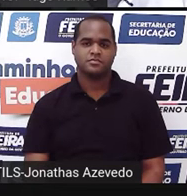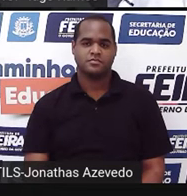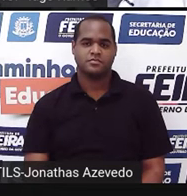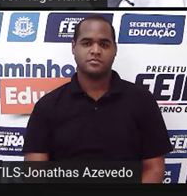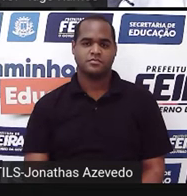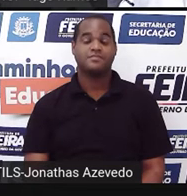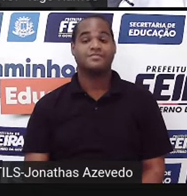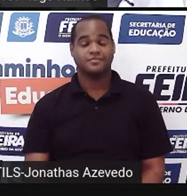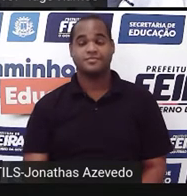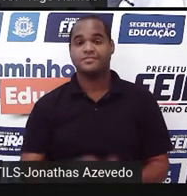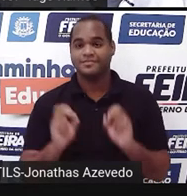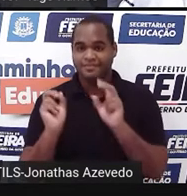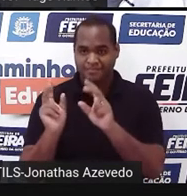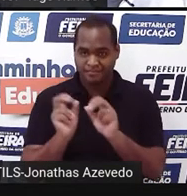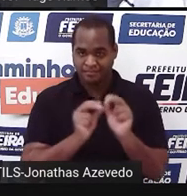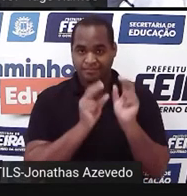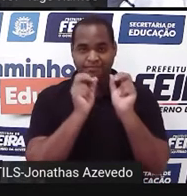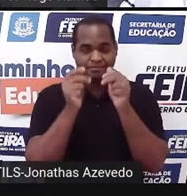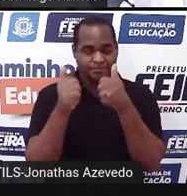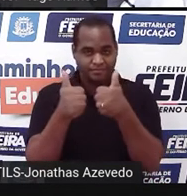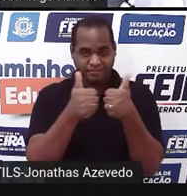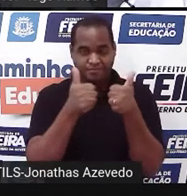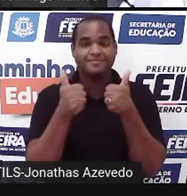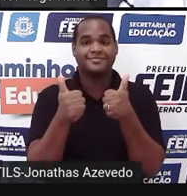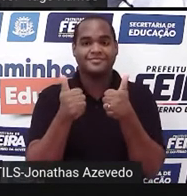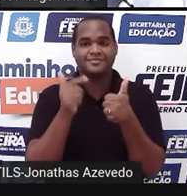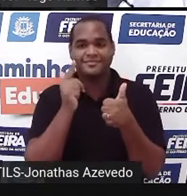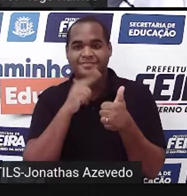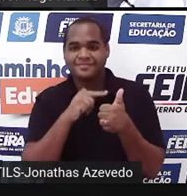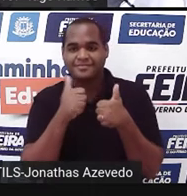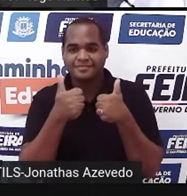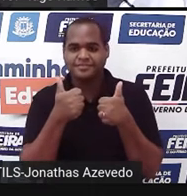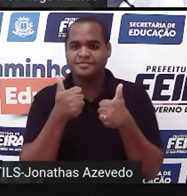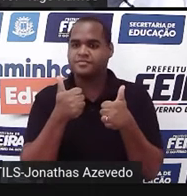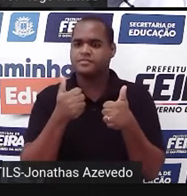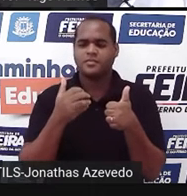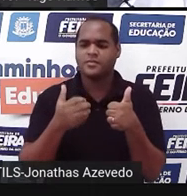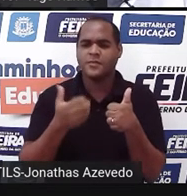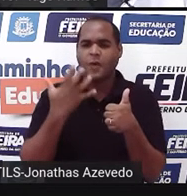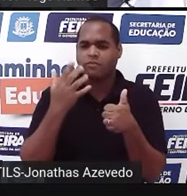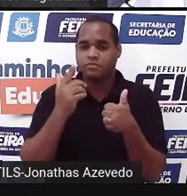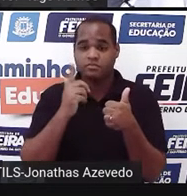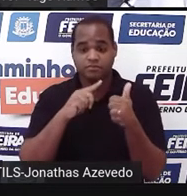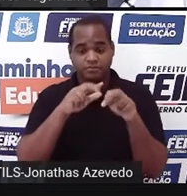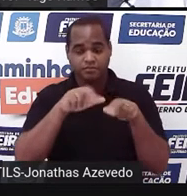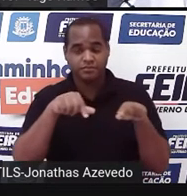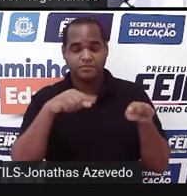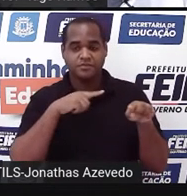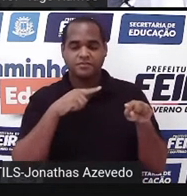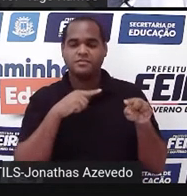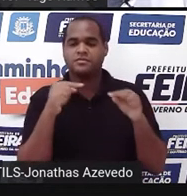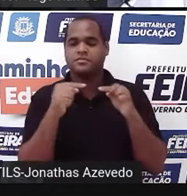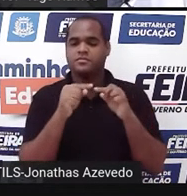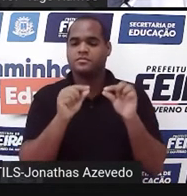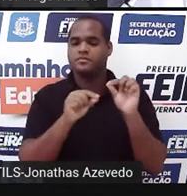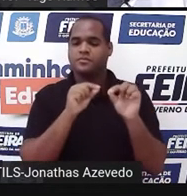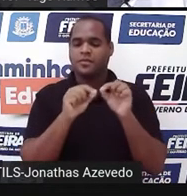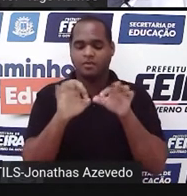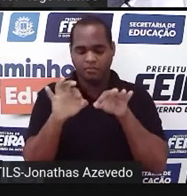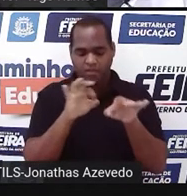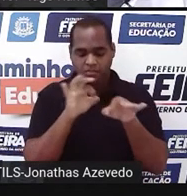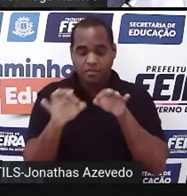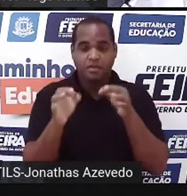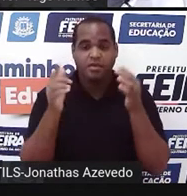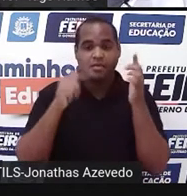e Prontinho E aí qual é desses pares aí que resolve as